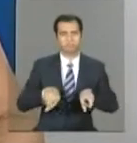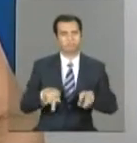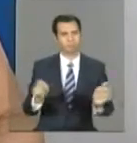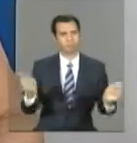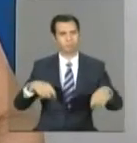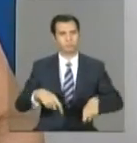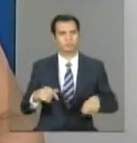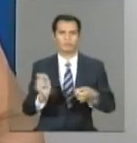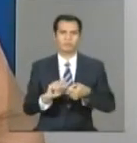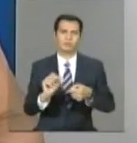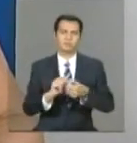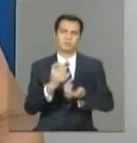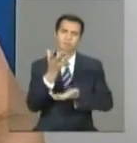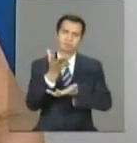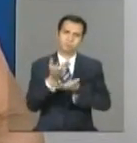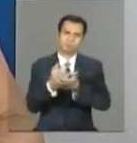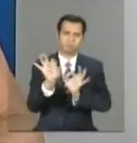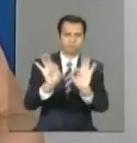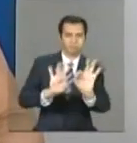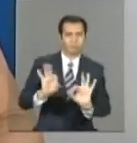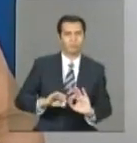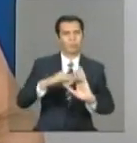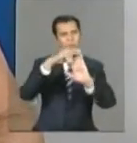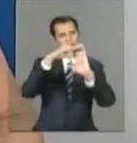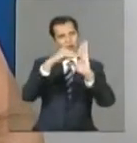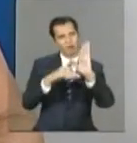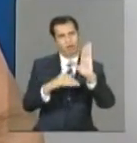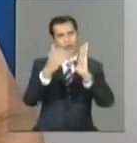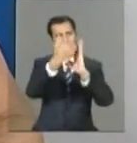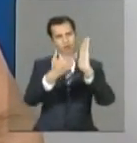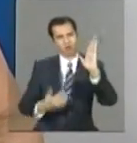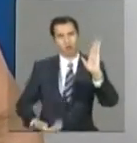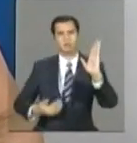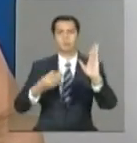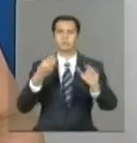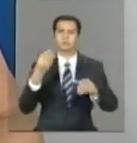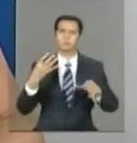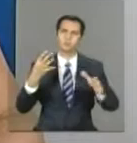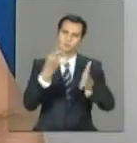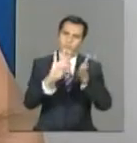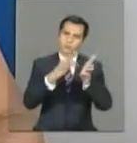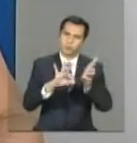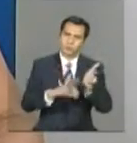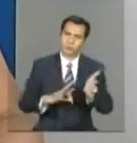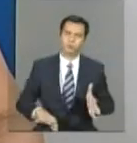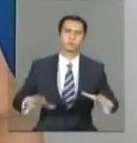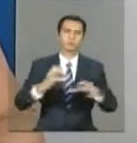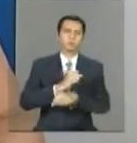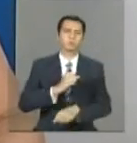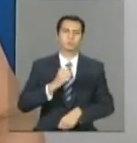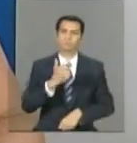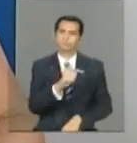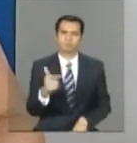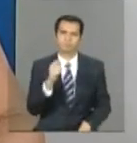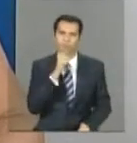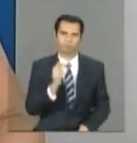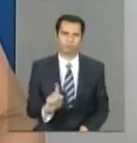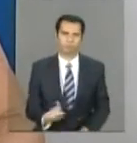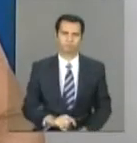permita verificar como anda o andamento da atualização cadastral realizada no município.